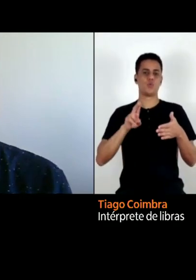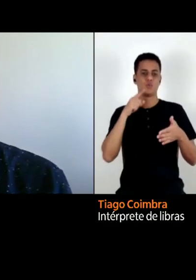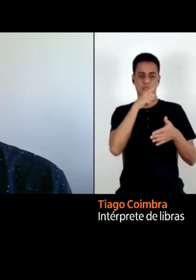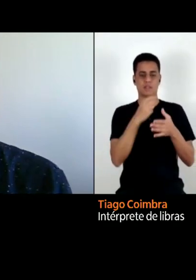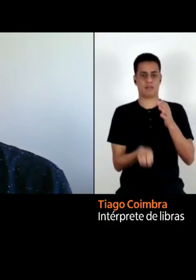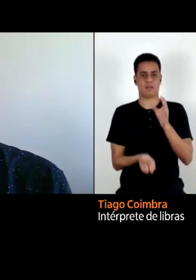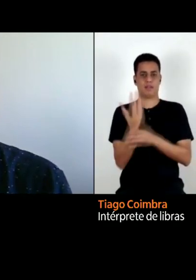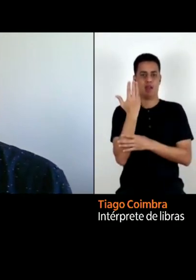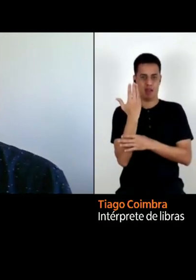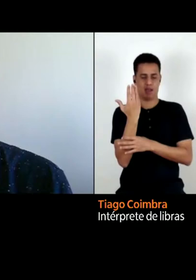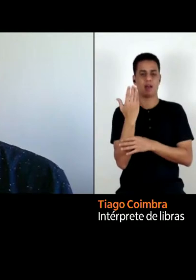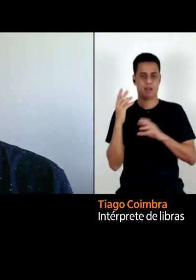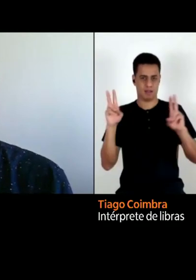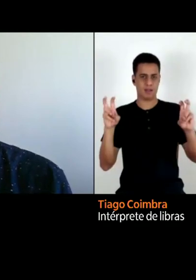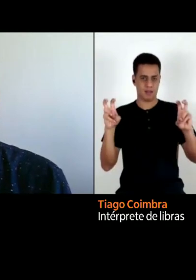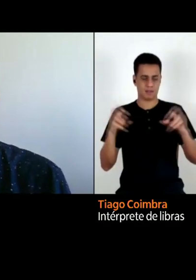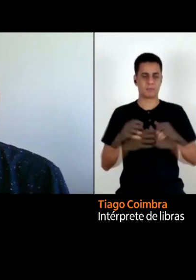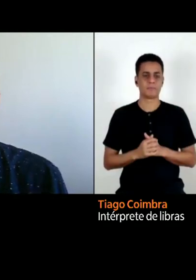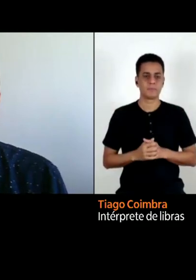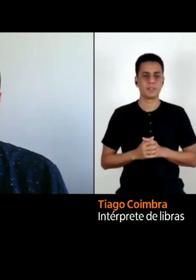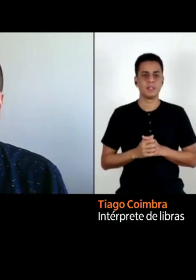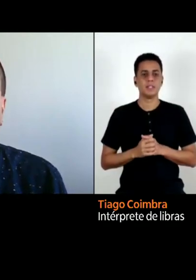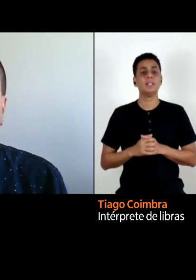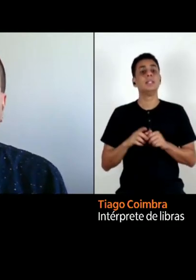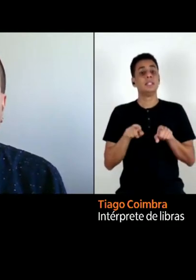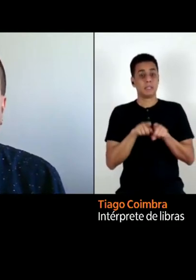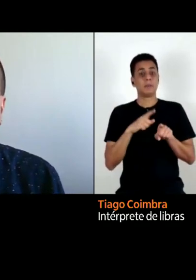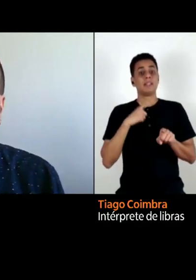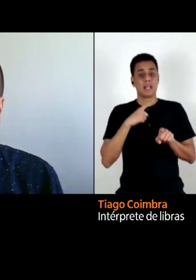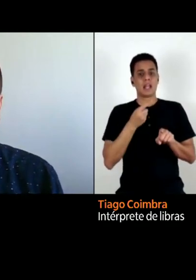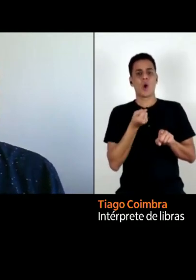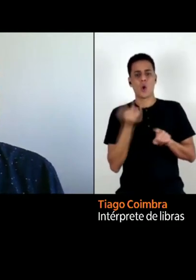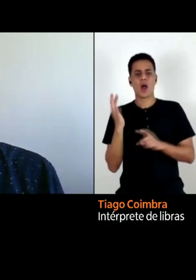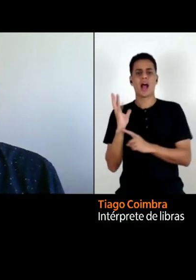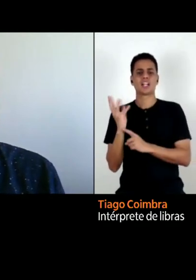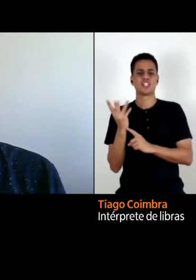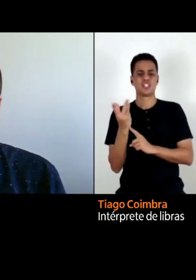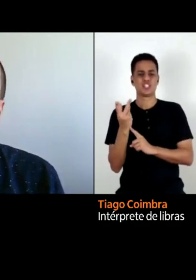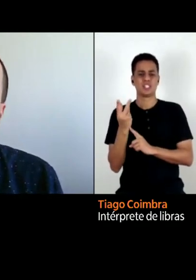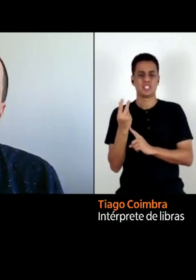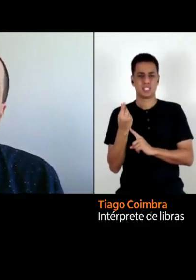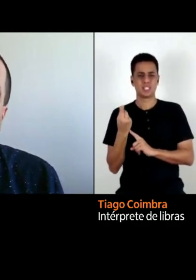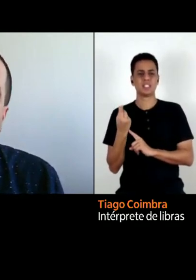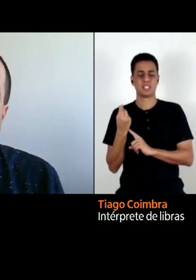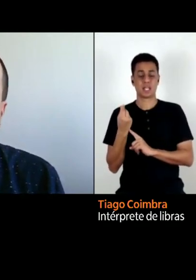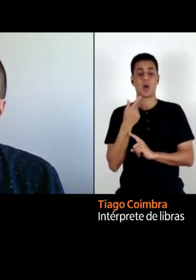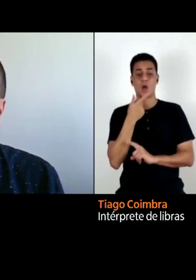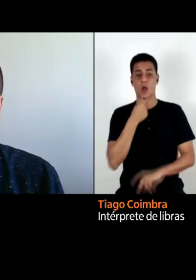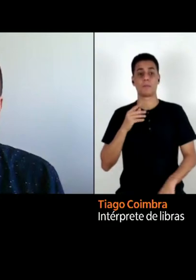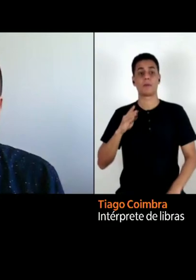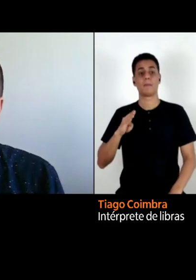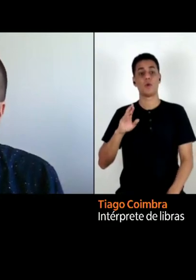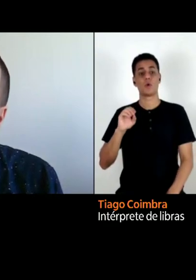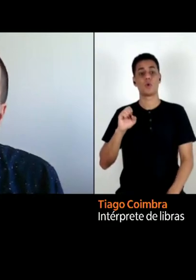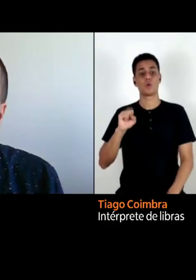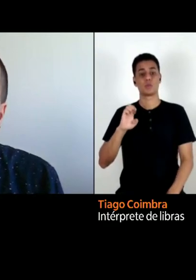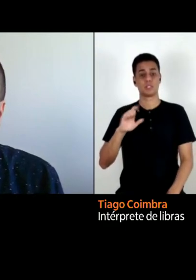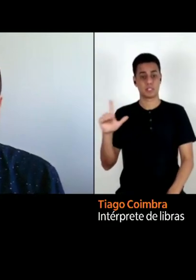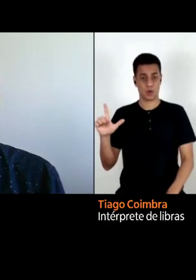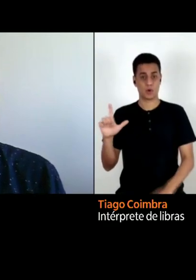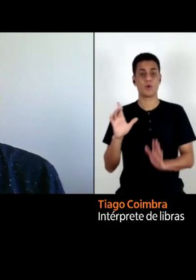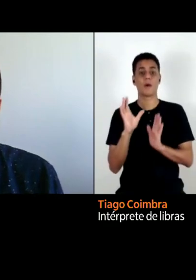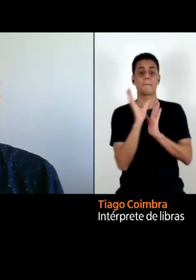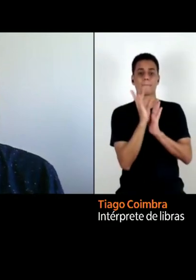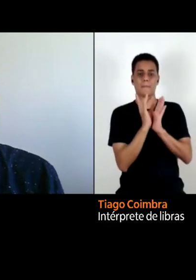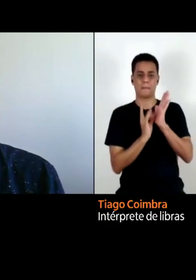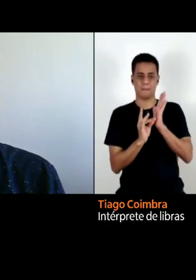Também artista da colagem e da assemblagem, Bruce Conner aplicou o princípio plástico num filme